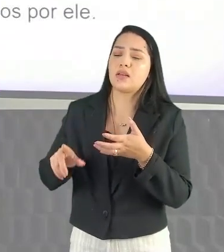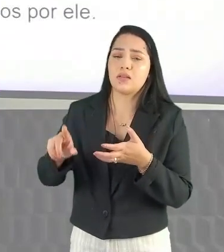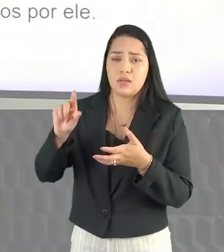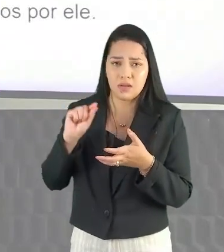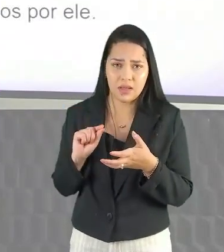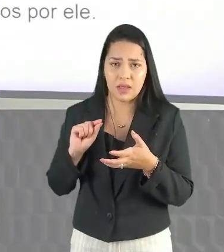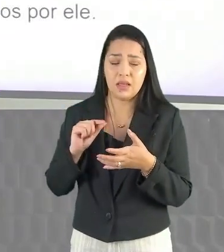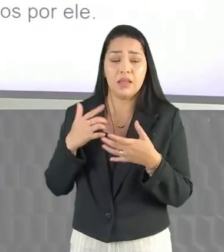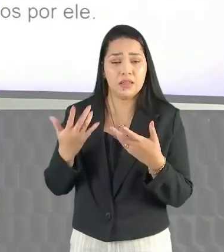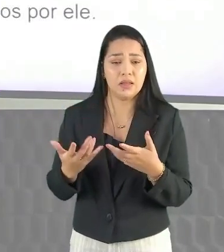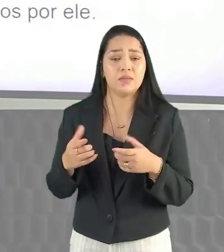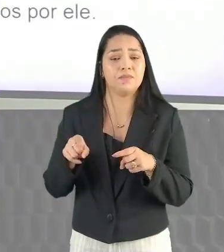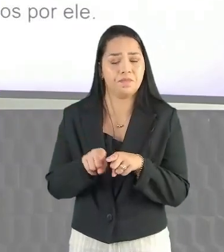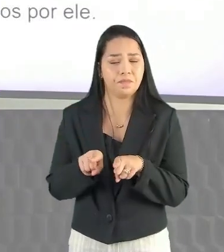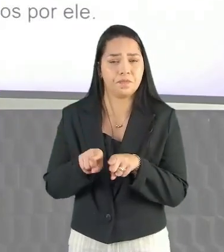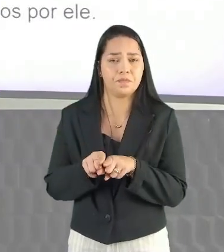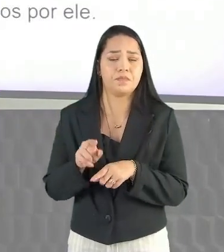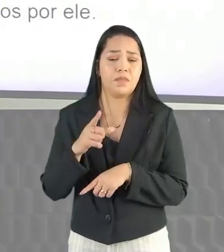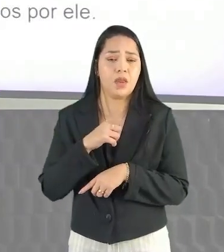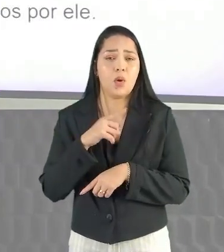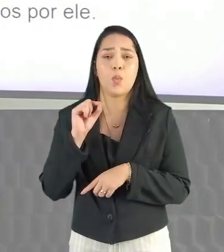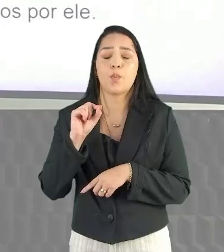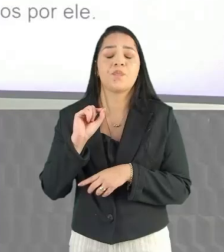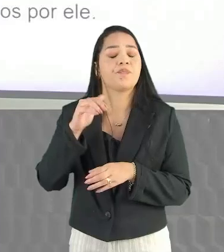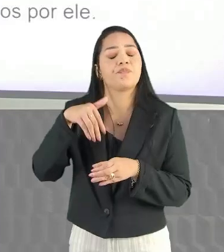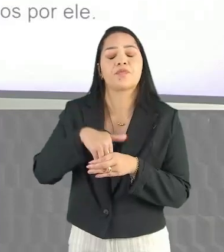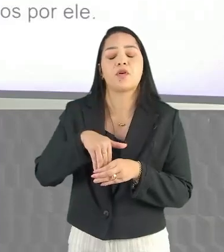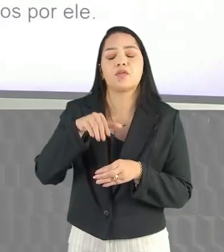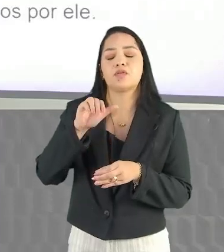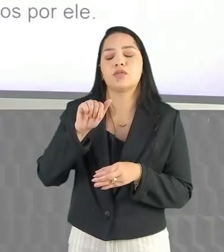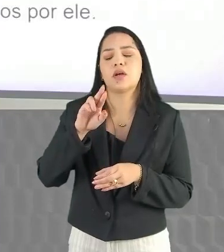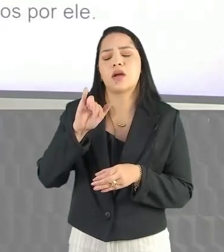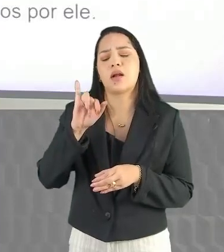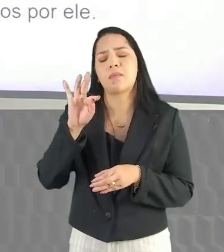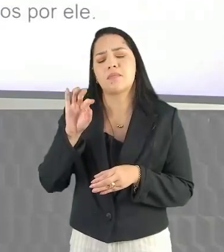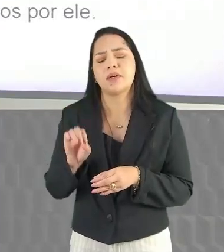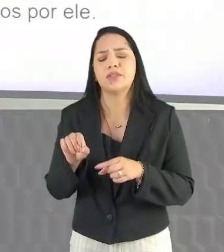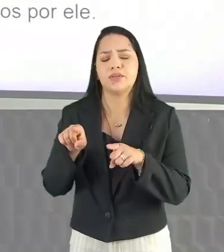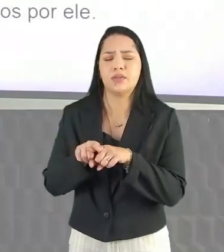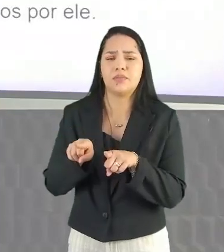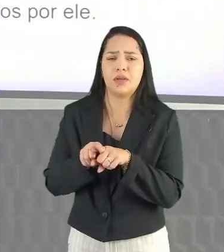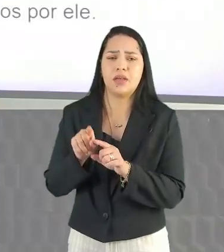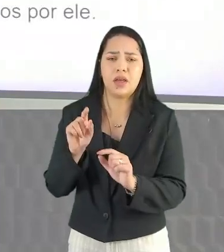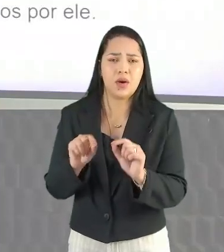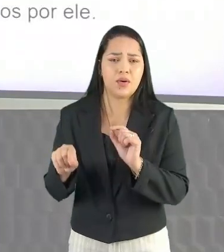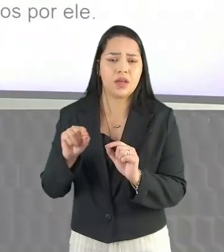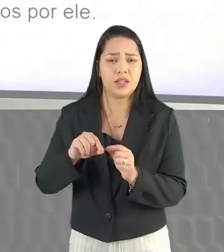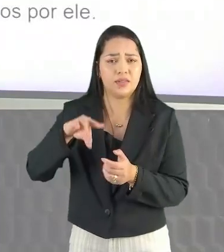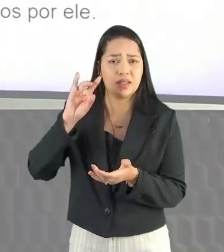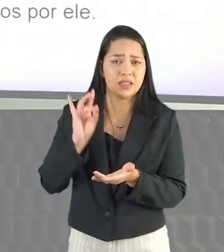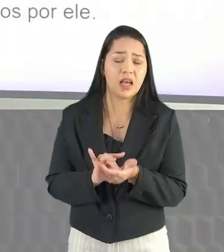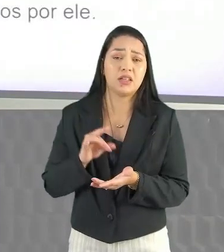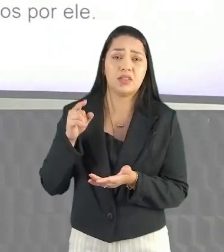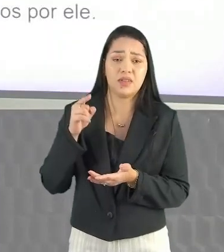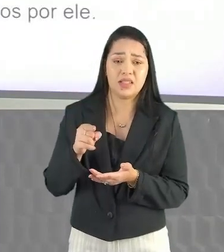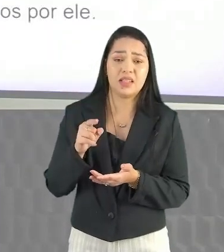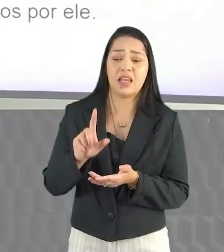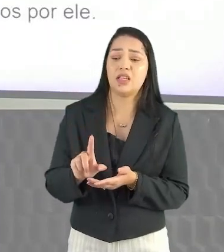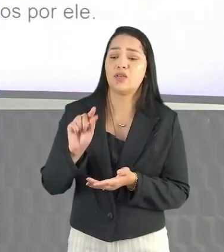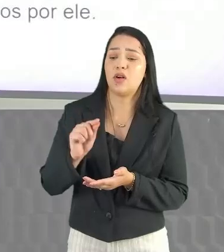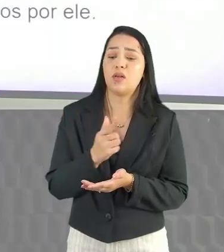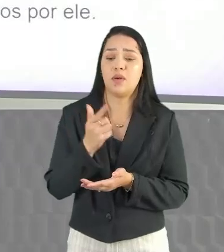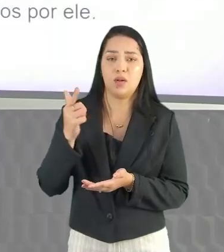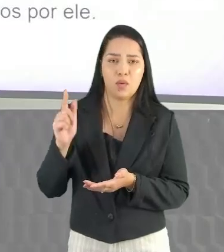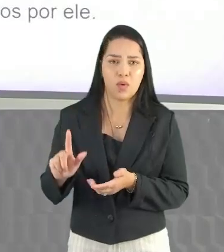escolher. Então é uma questão que traz exatamente isso, ela traz o voto de cabresto, ou seja, a ideia de voto de cabresto é exatamente aquela que você decide